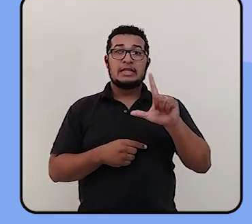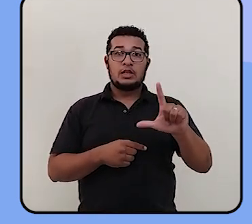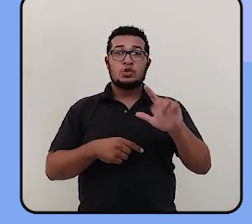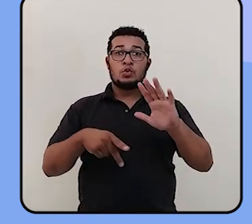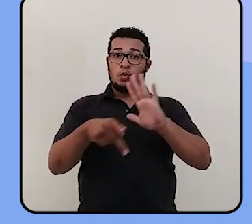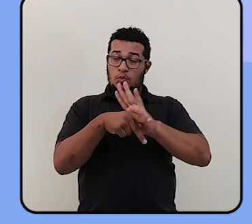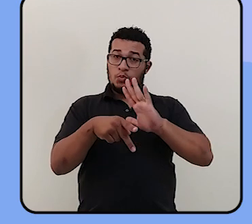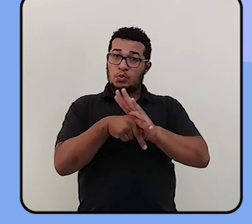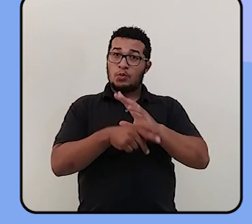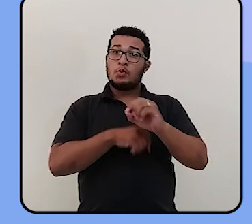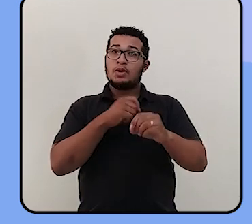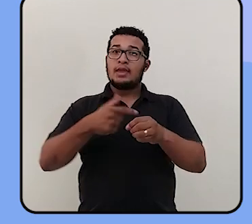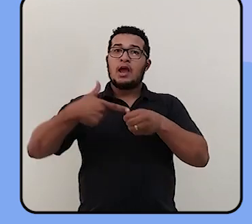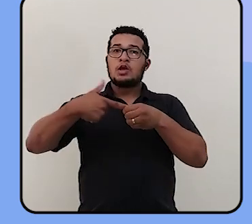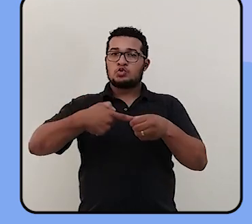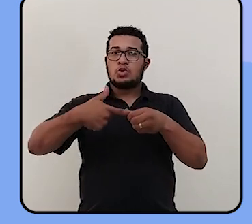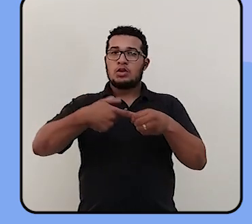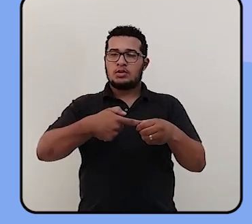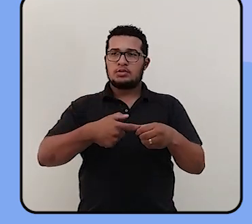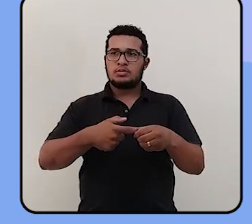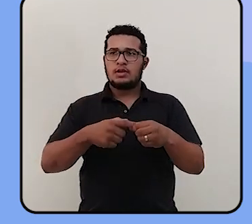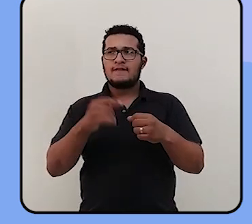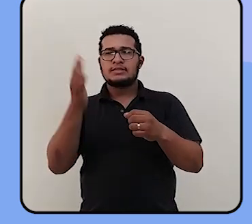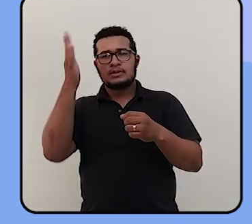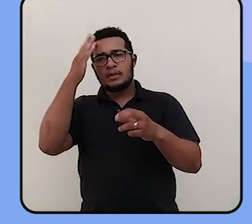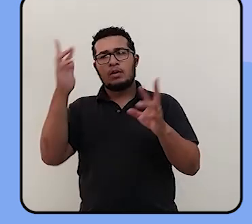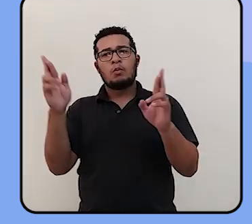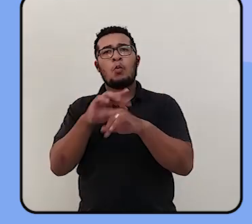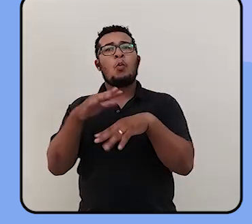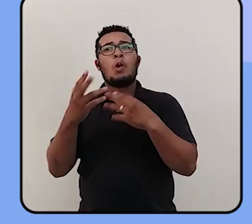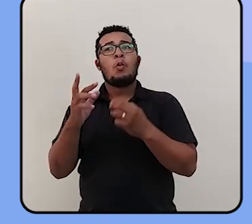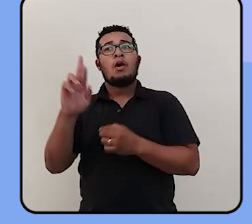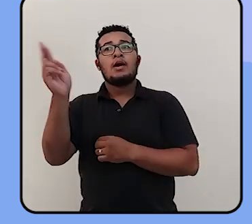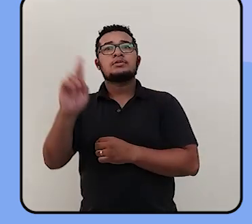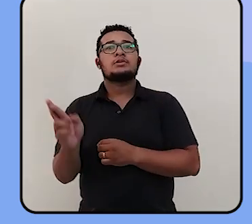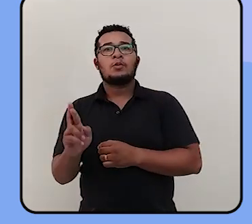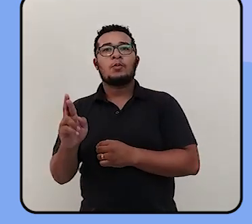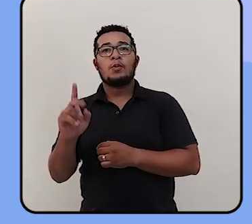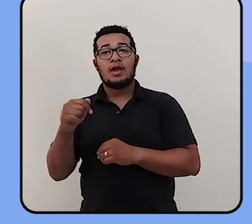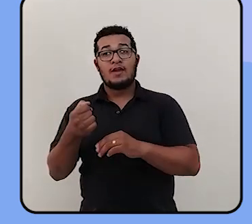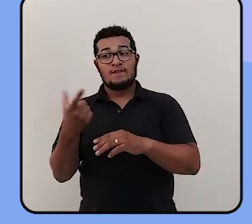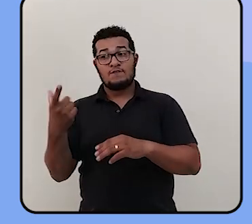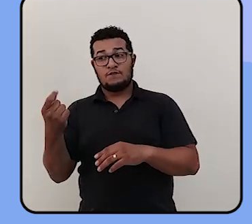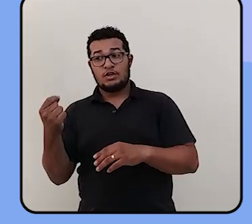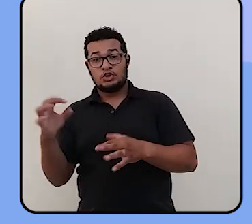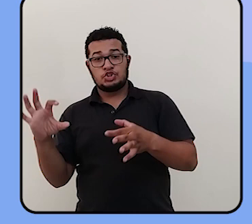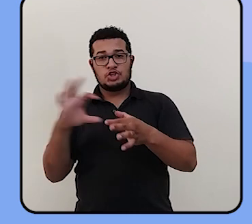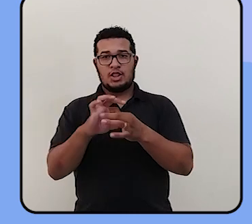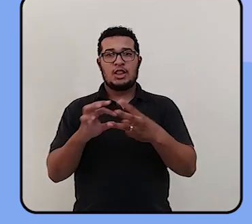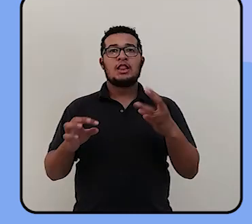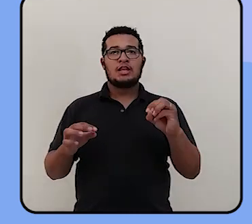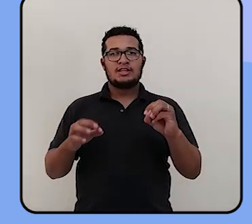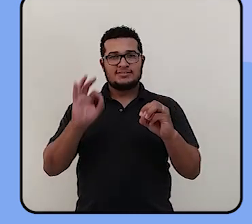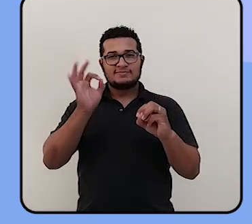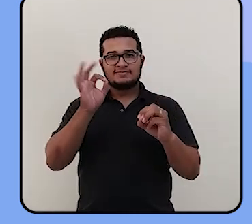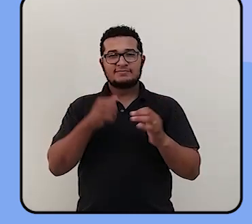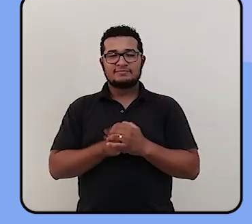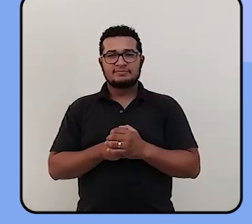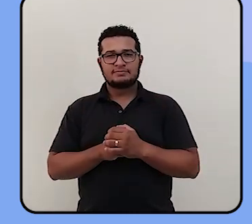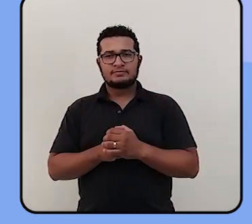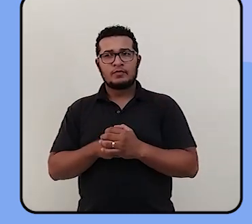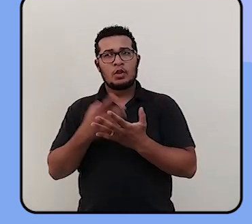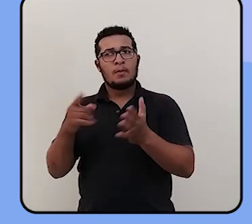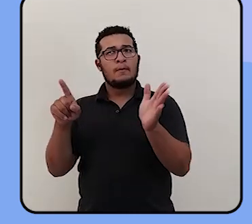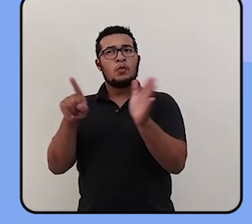primeira pergunta é: qual é a razão do álcool para a gasolina? A razão é 20 para 30. Agora se liga nessa outra